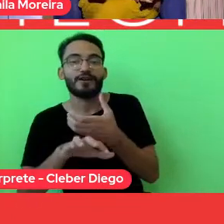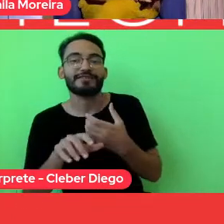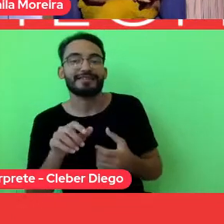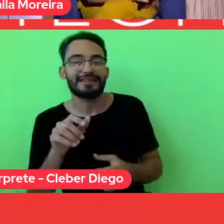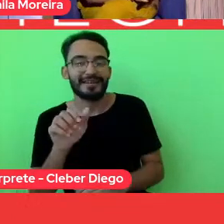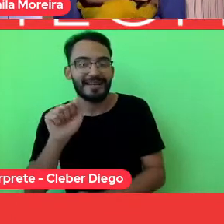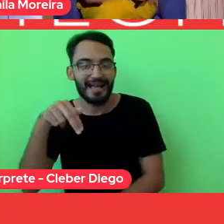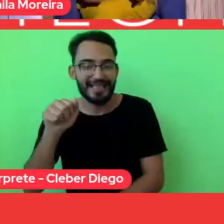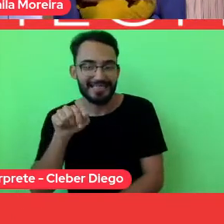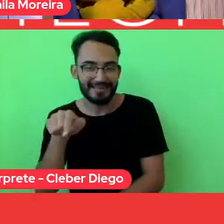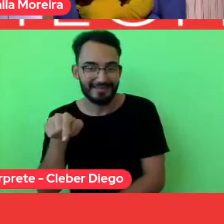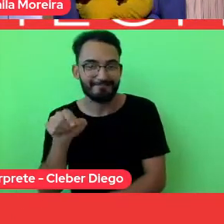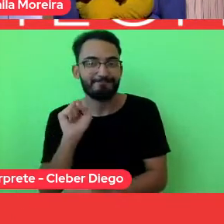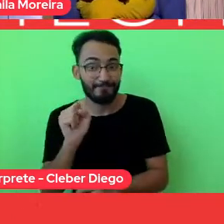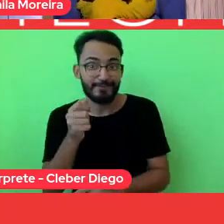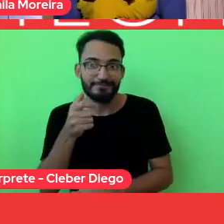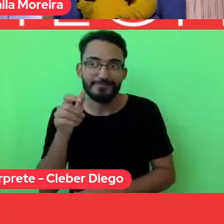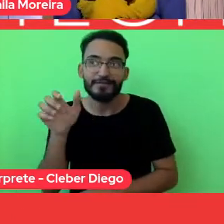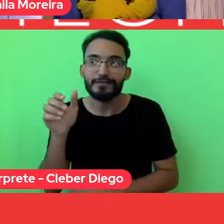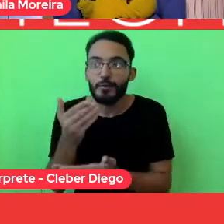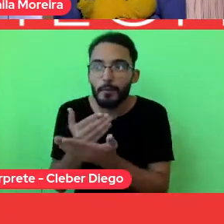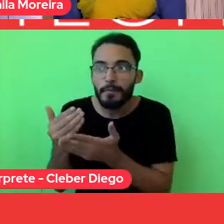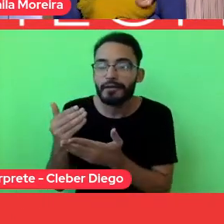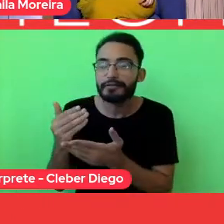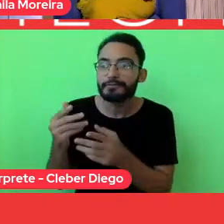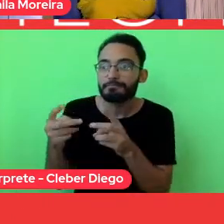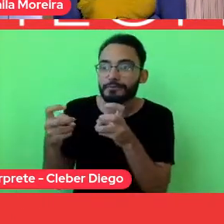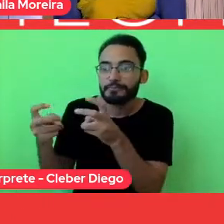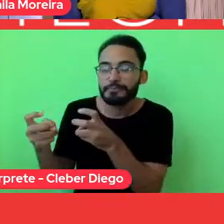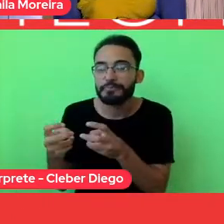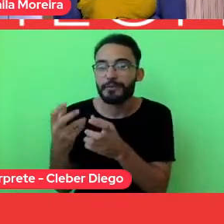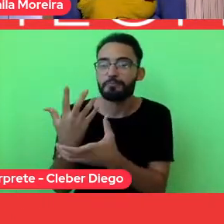Aninha. Comece por aí.